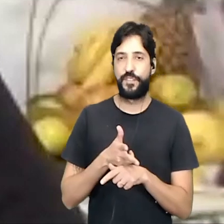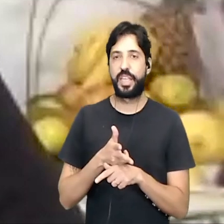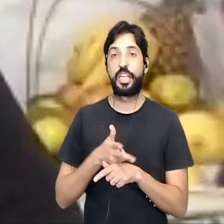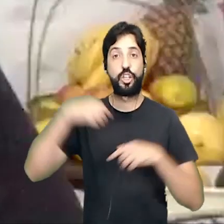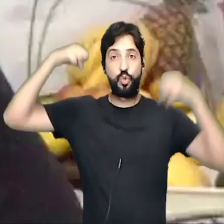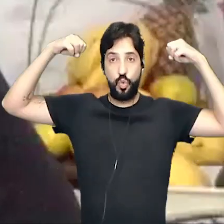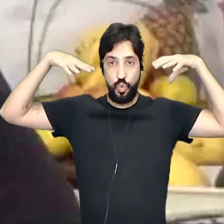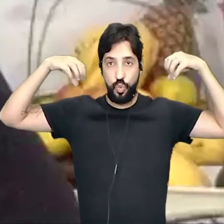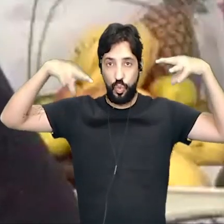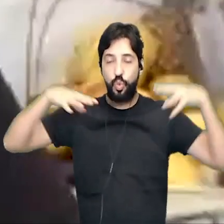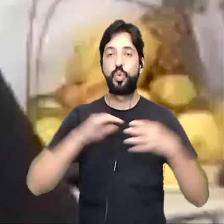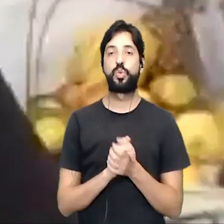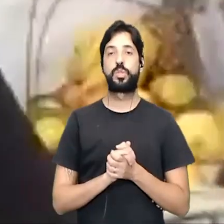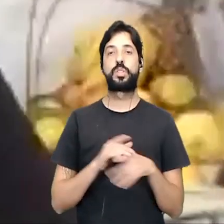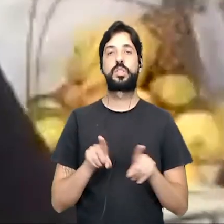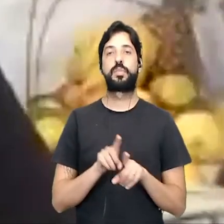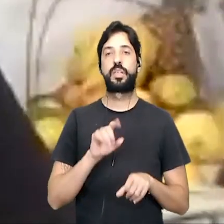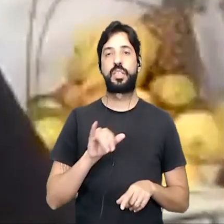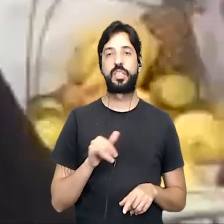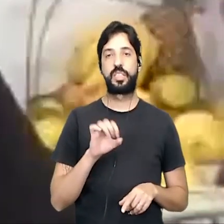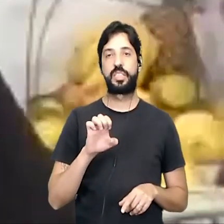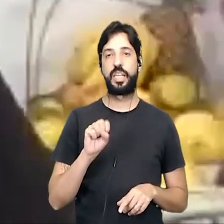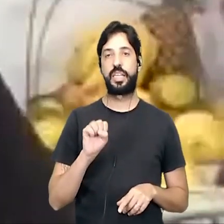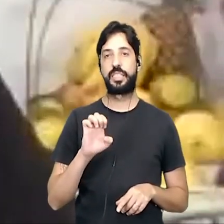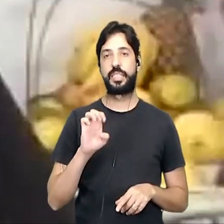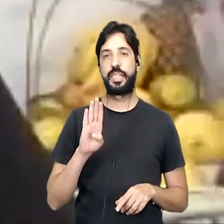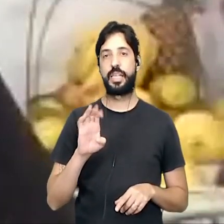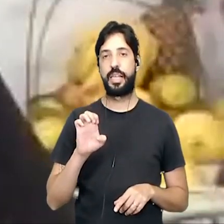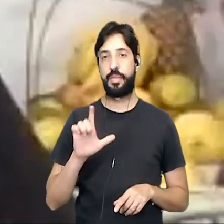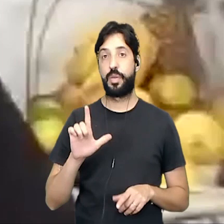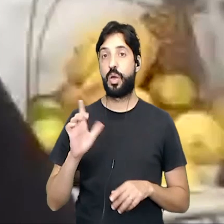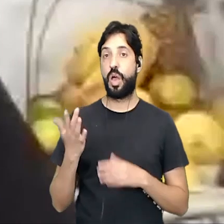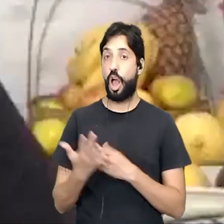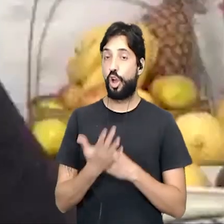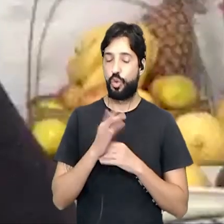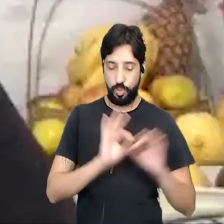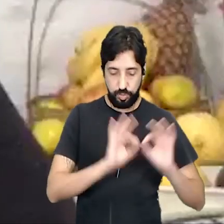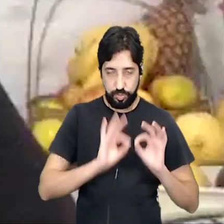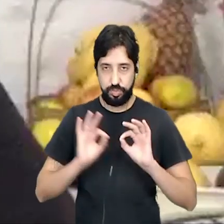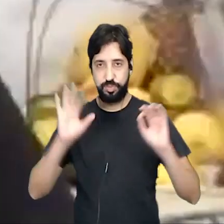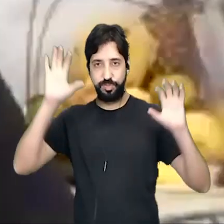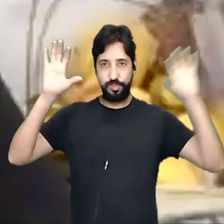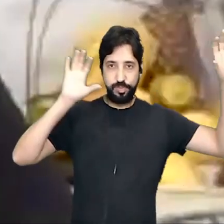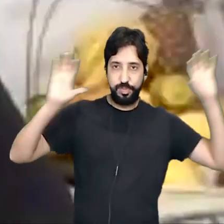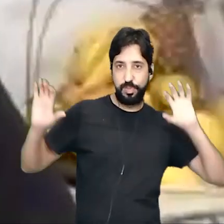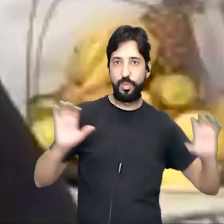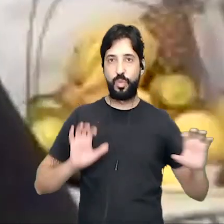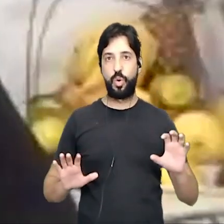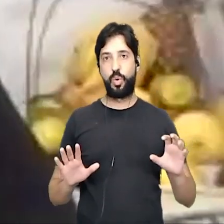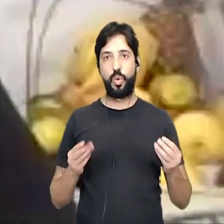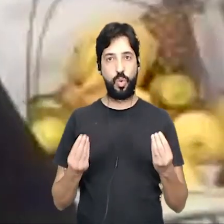Abel Ramil, que nos ajudou no vídeo e na luz, e a Jezebel De Carli, que nos ajudou a